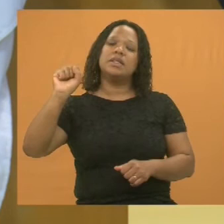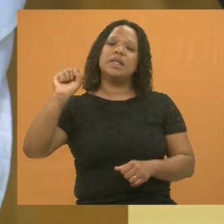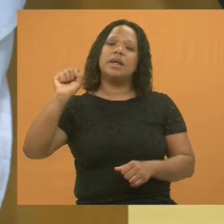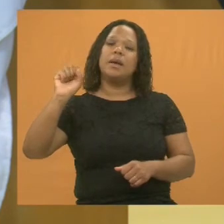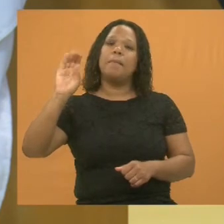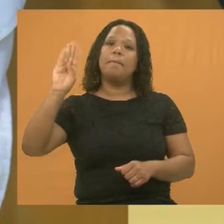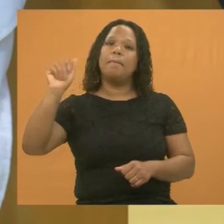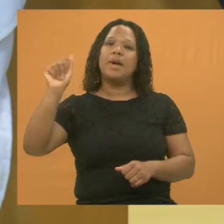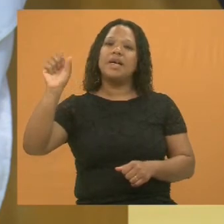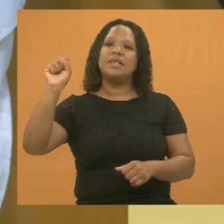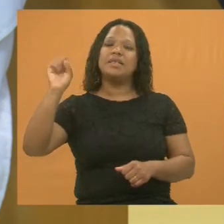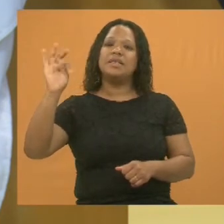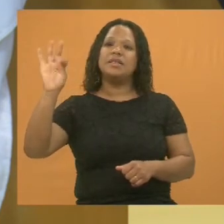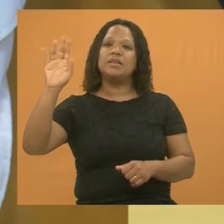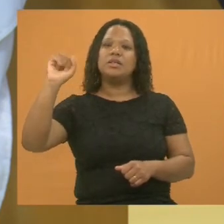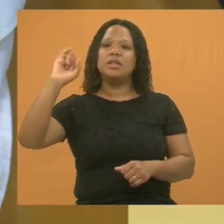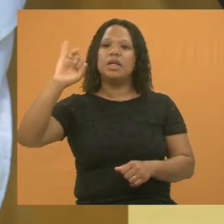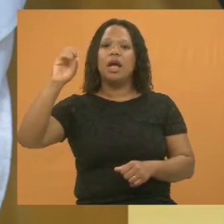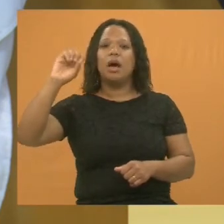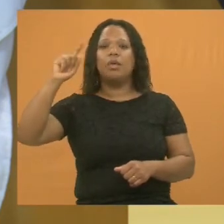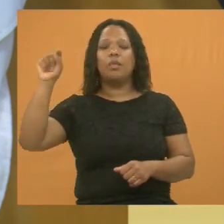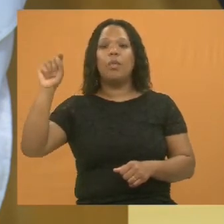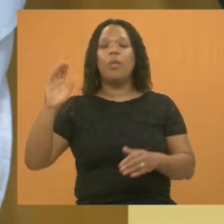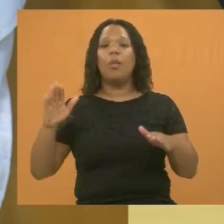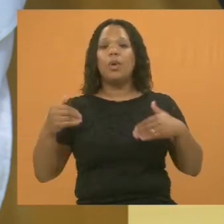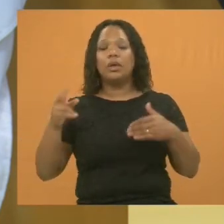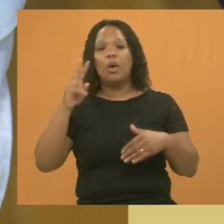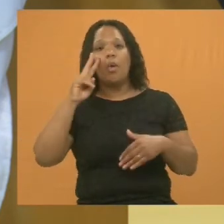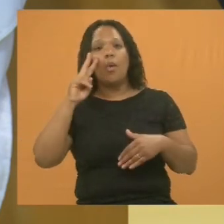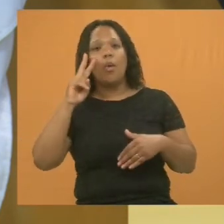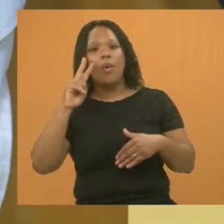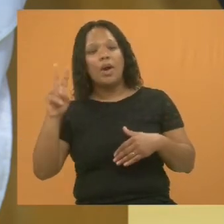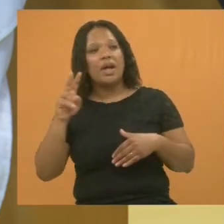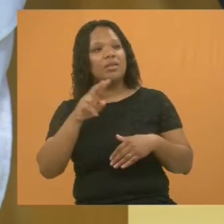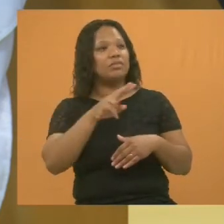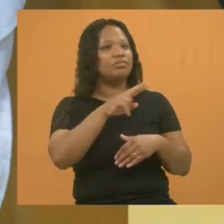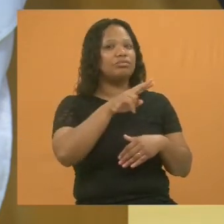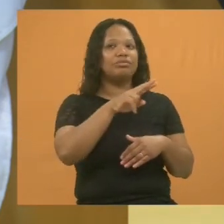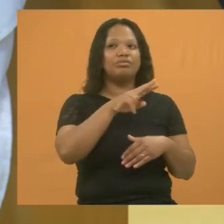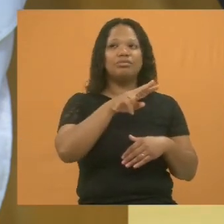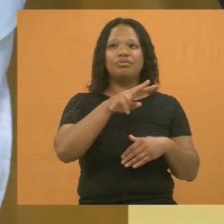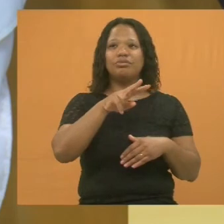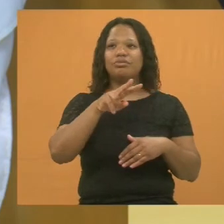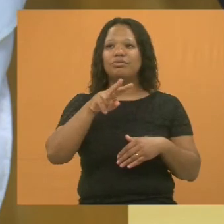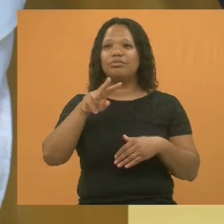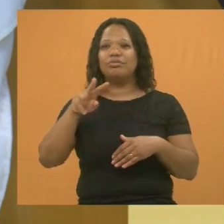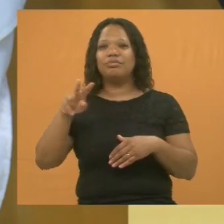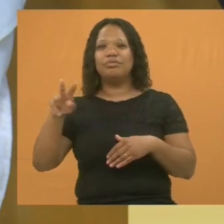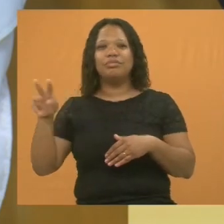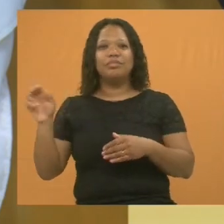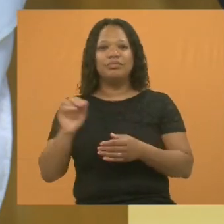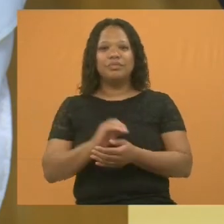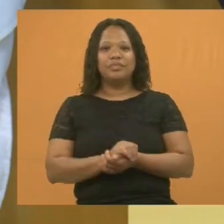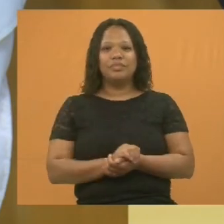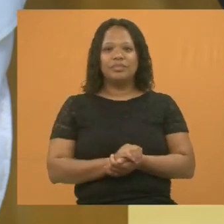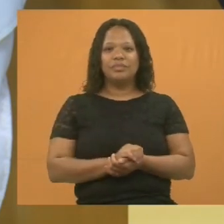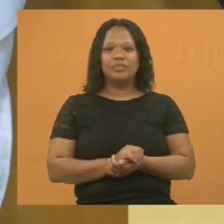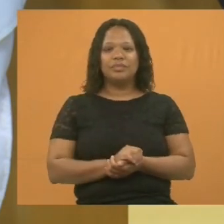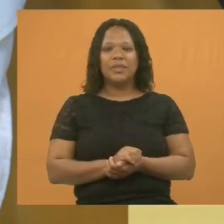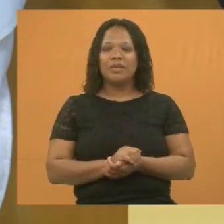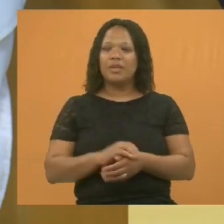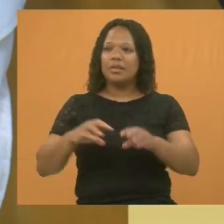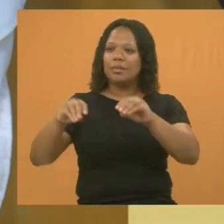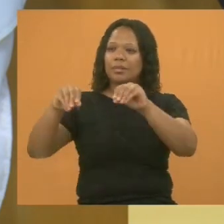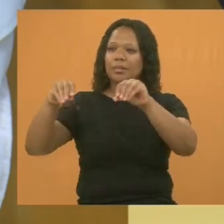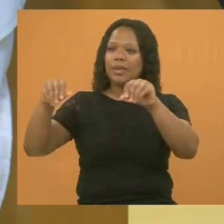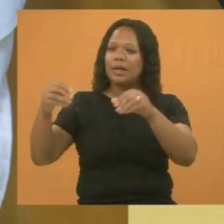no Cira Atacadista. Quando eu olhava aquelas redondezas do Cira Atacadista, do outro lado, eu via um descampado